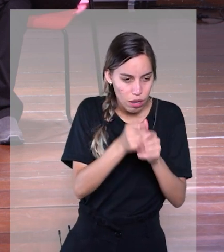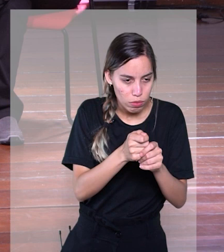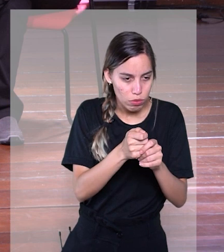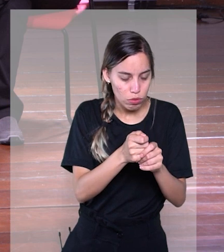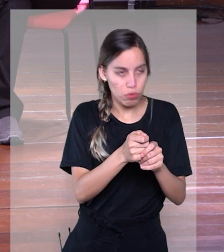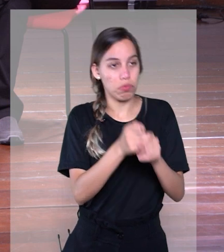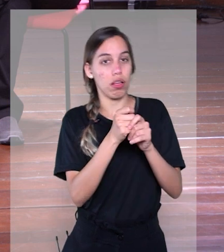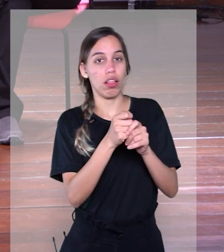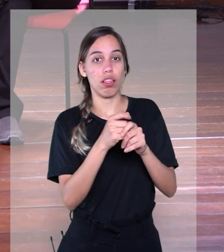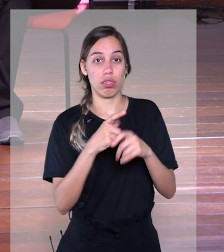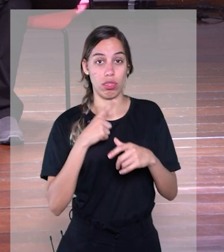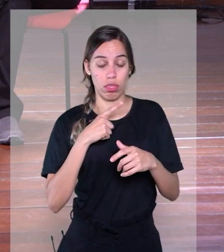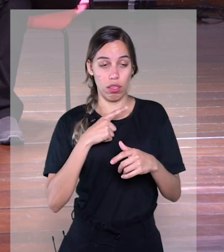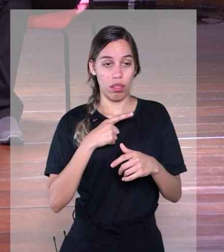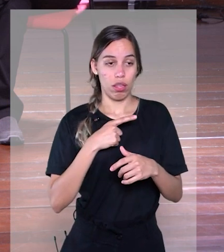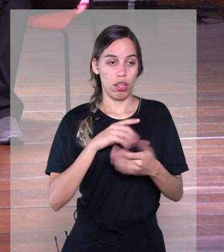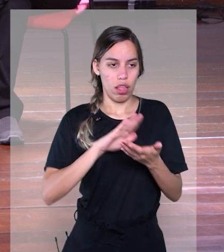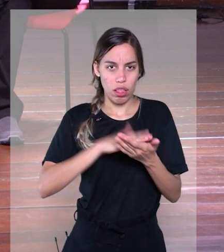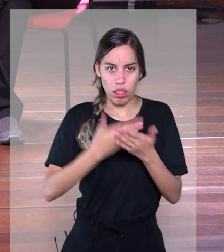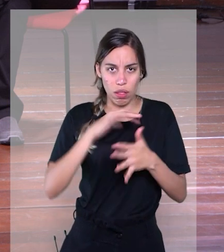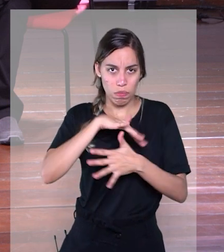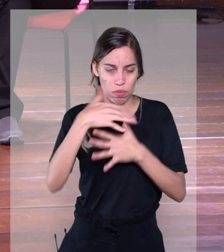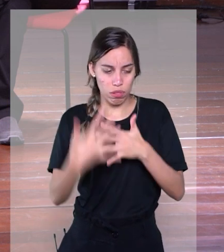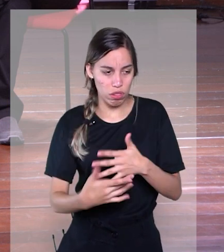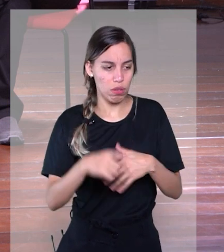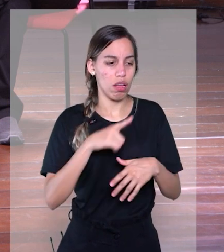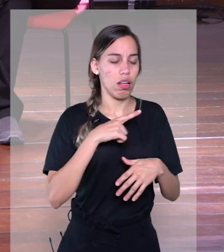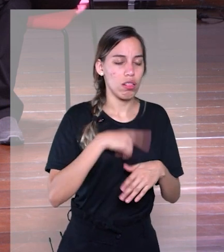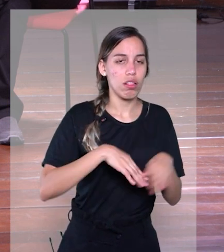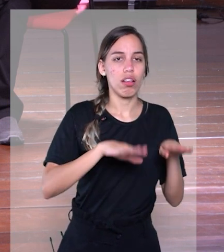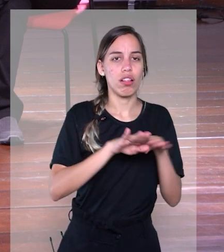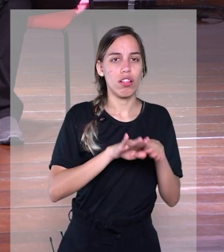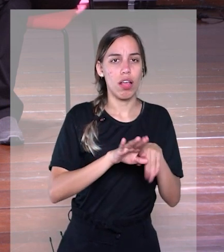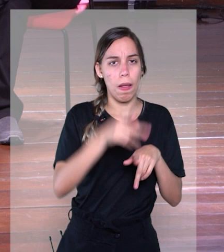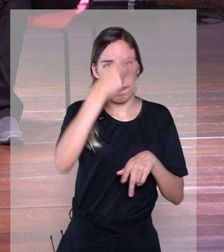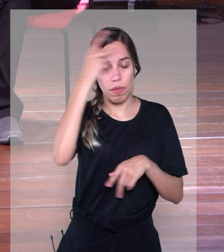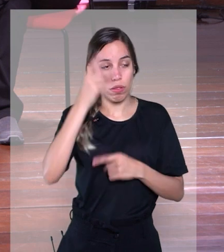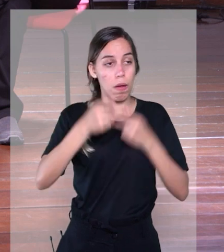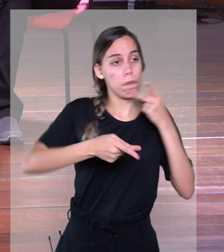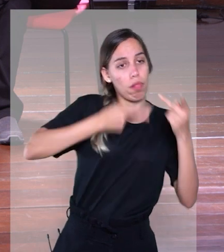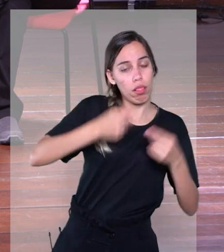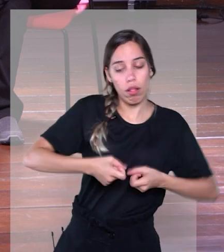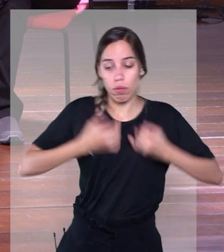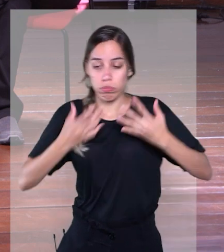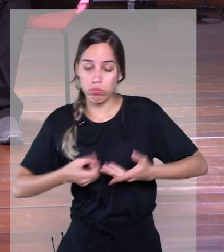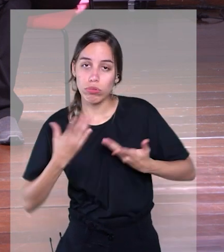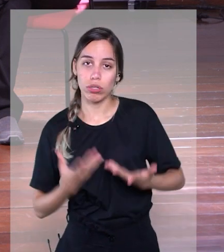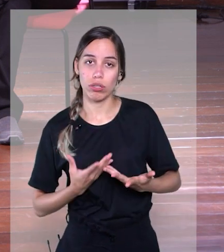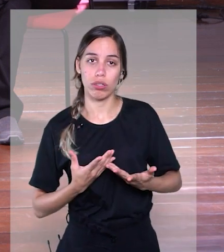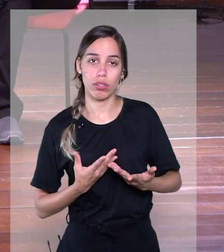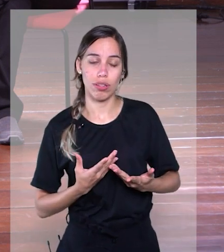pessoa interpretando o poema em Libras. Então, E o Lauro. Também. Perdão, o Lauro Moreira. É engraçado, porque o Lauro